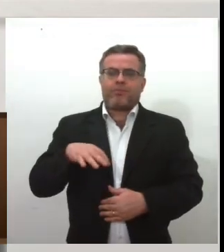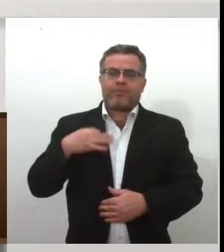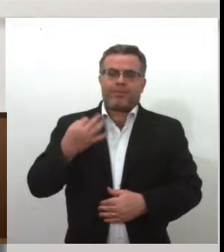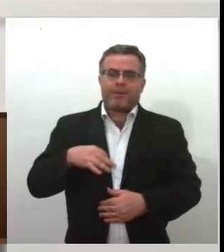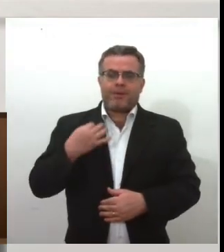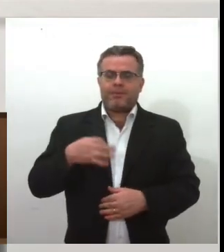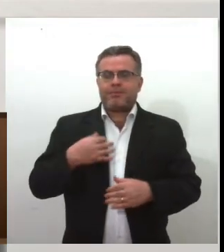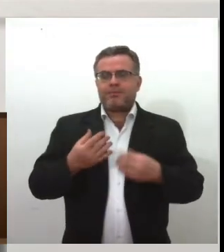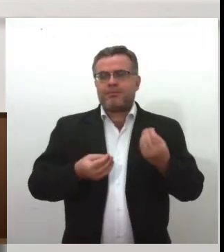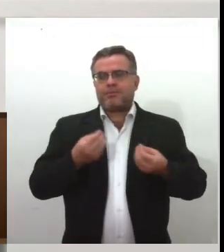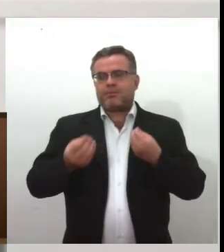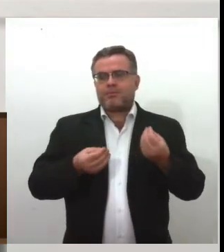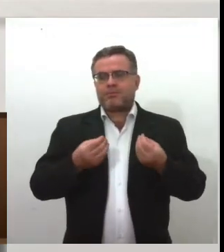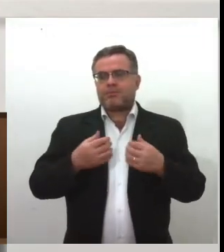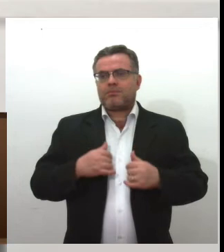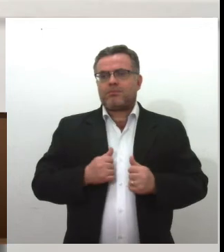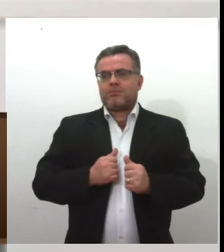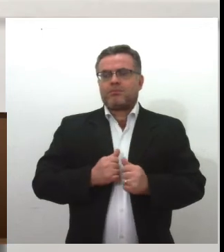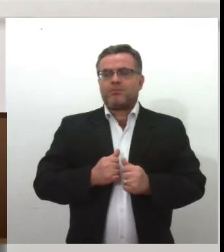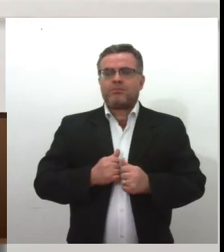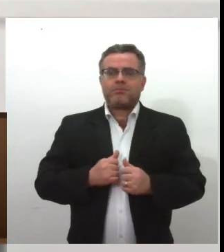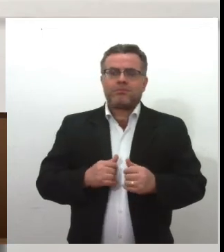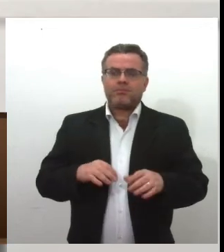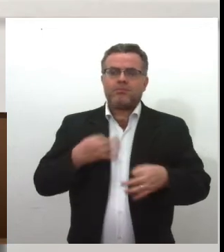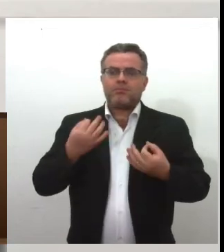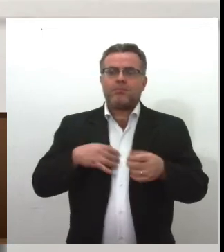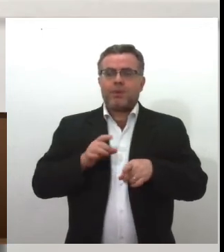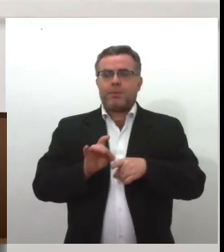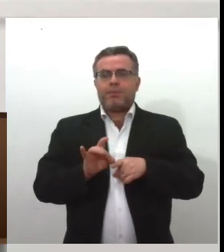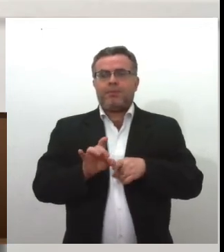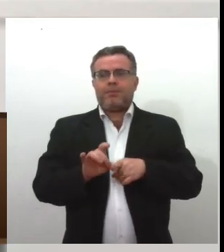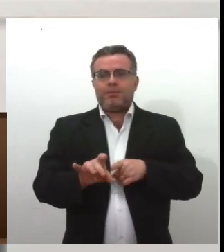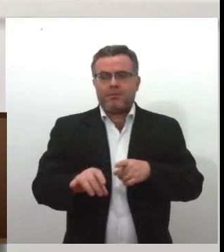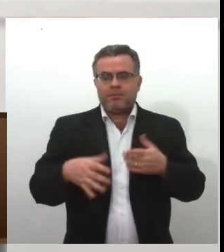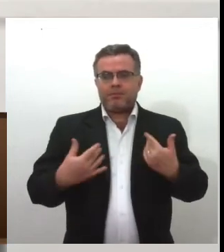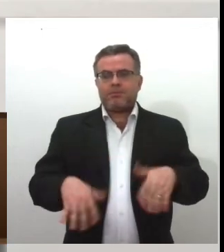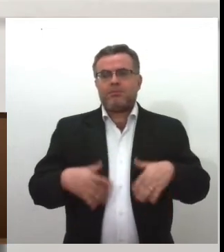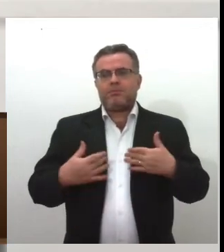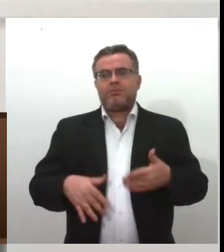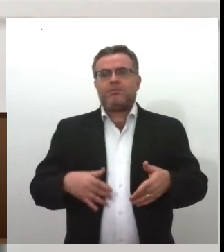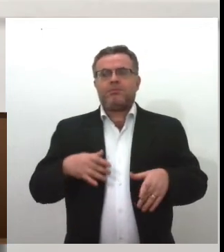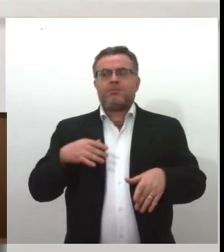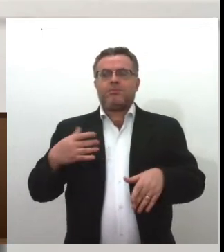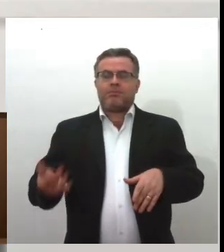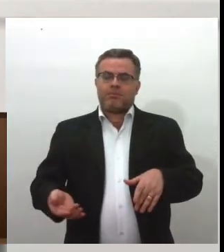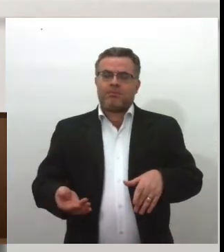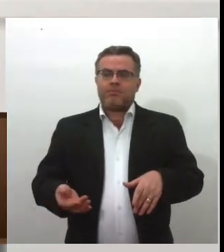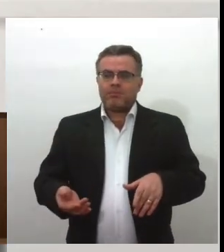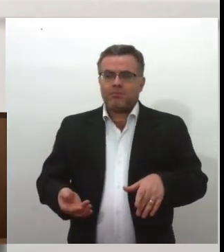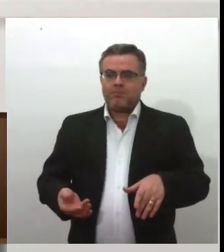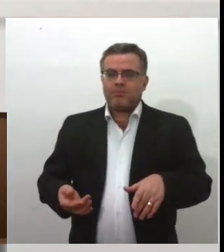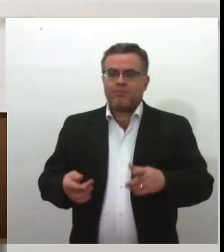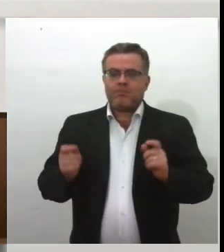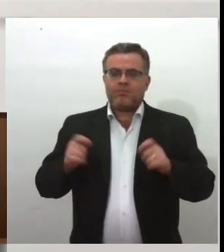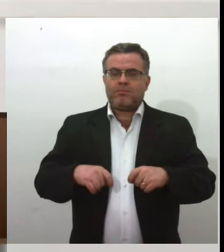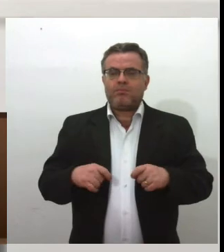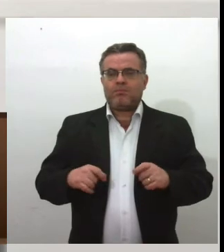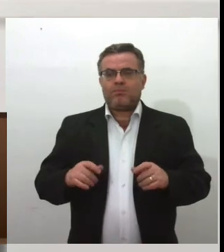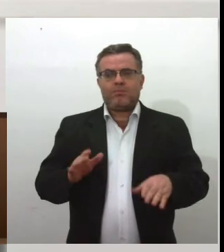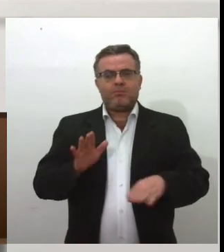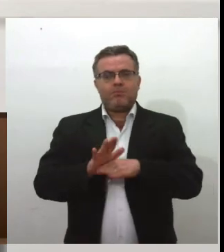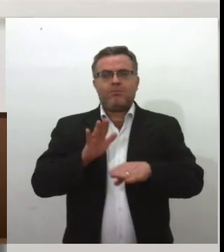referente à questão do orgasmo, né, se bem que a próstata tem uma função aí na hora do orgasmo, né, do